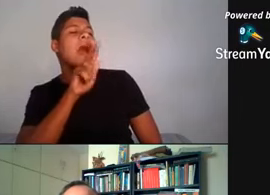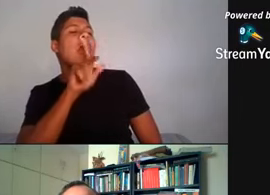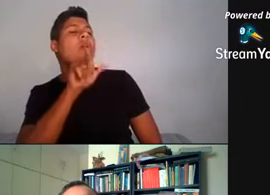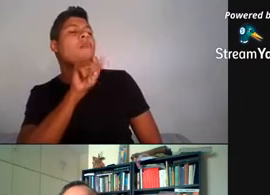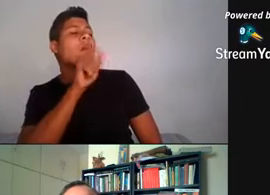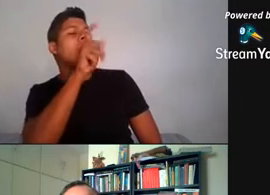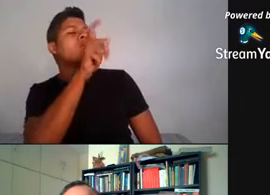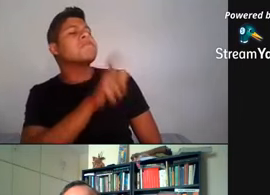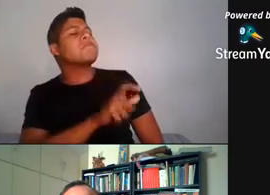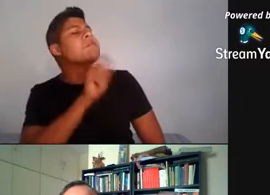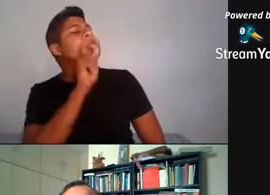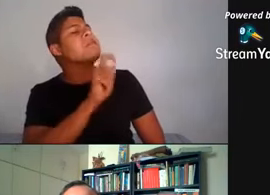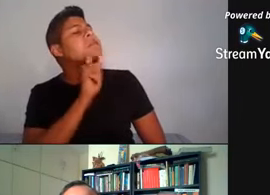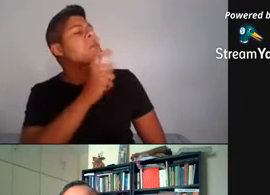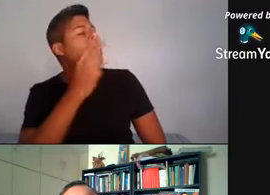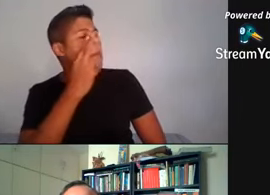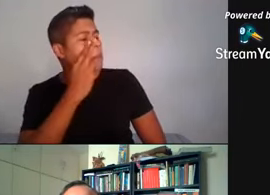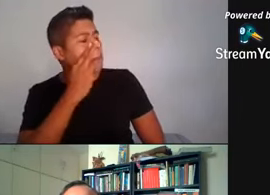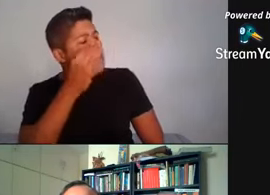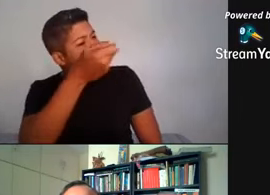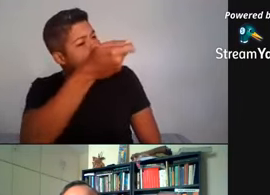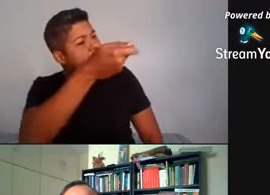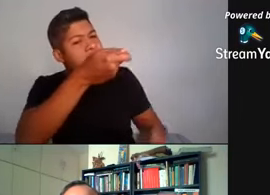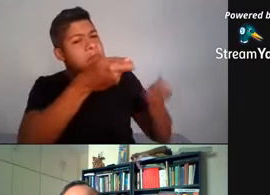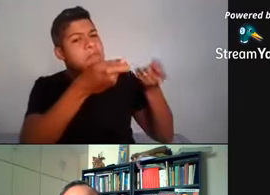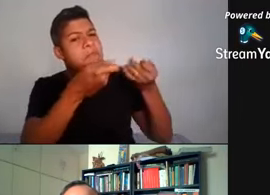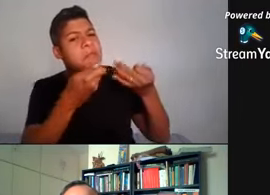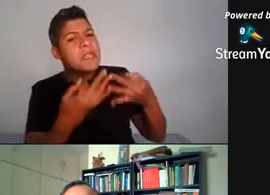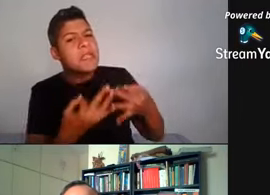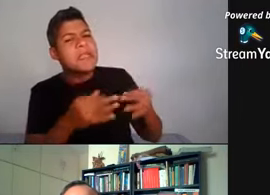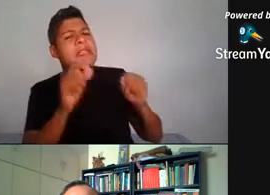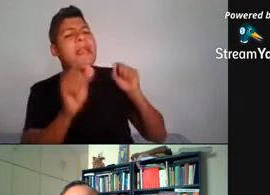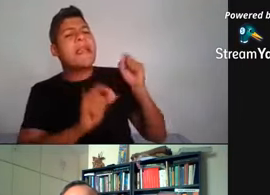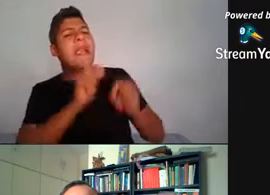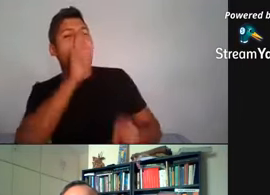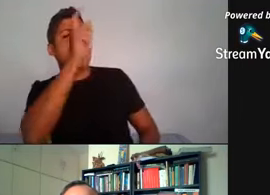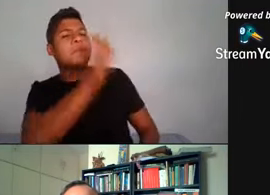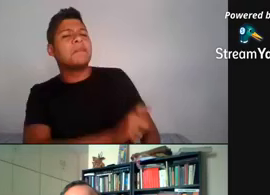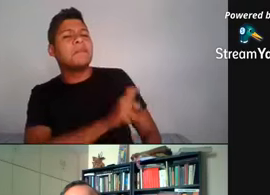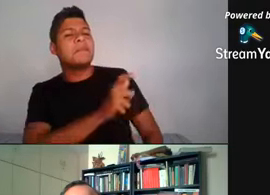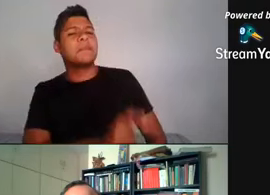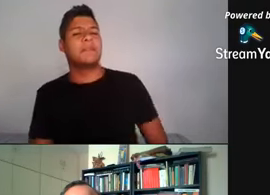conte, Marinalva, para todo mundo que está aqui, quem é você?